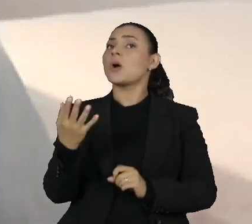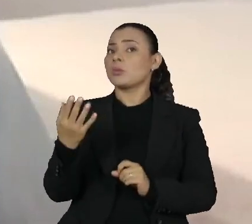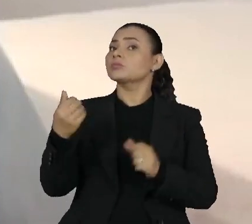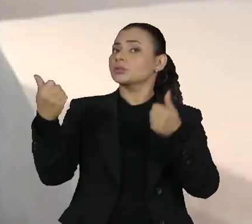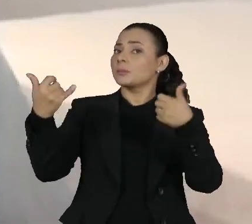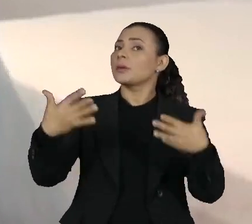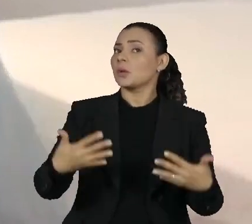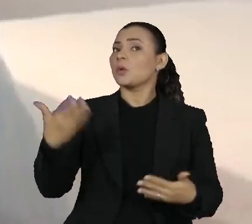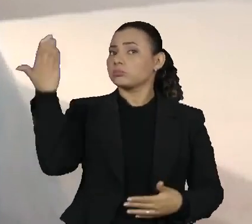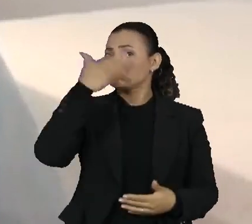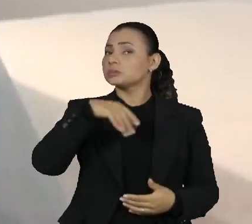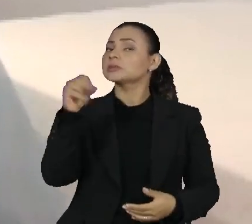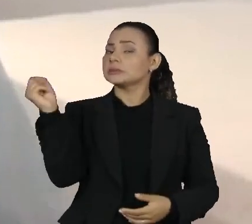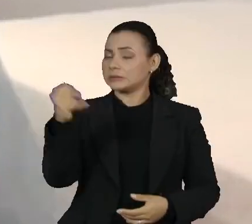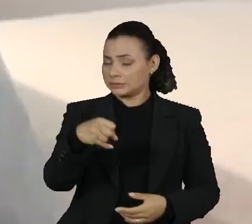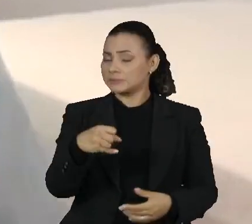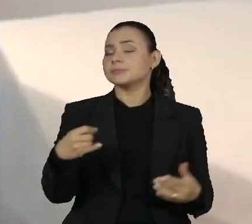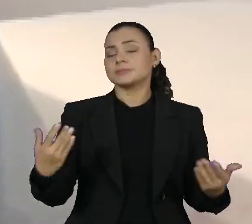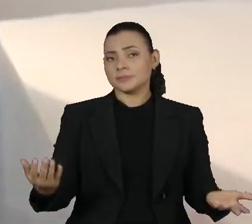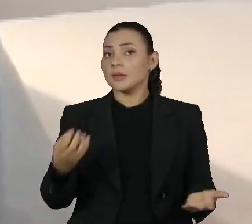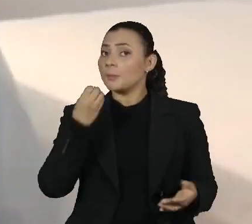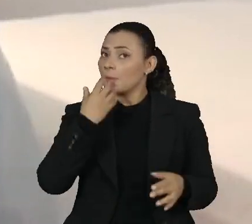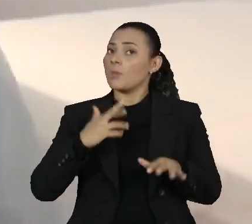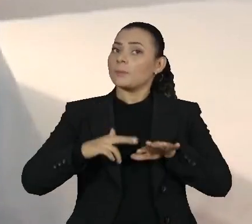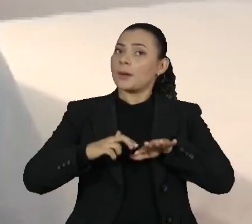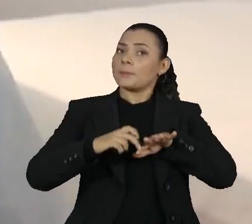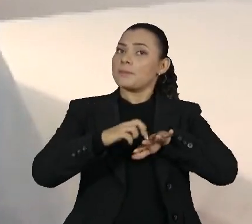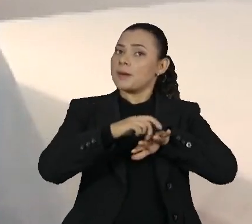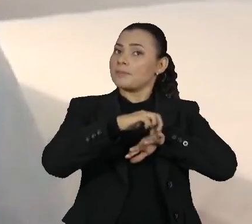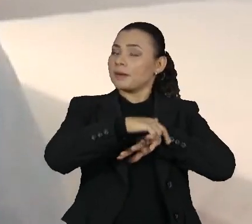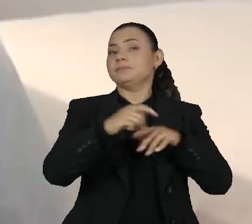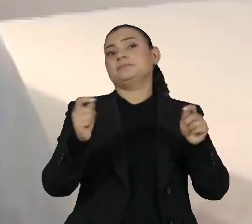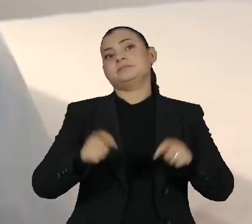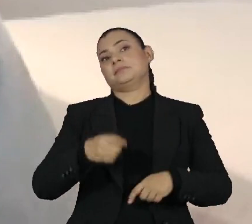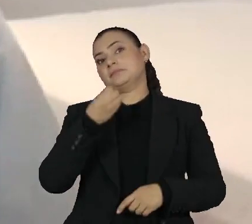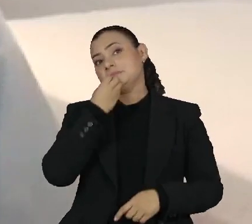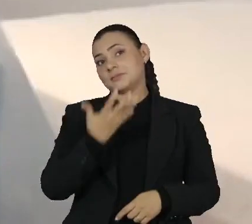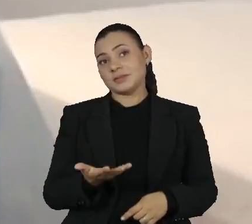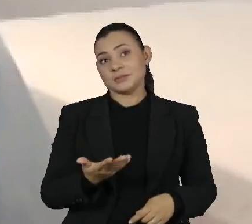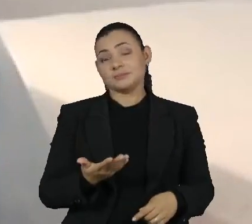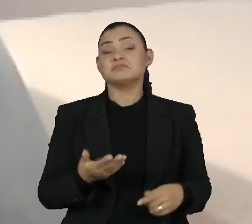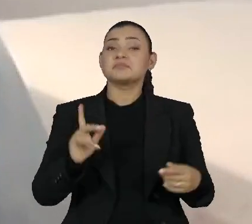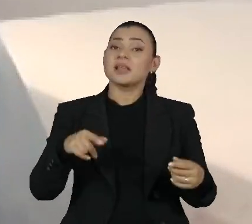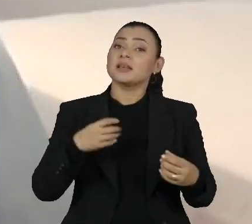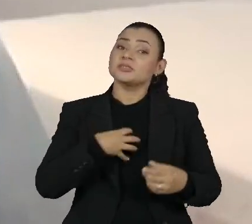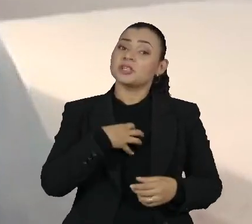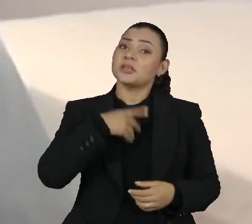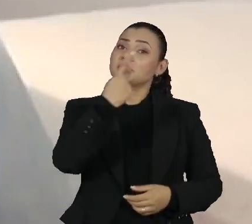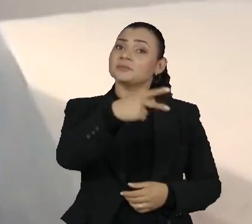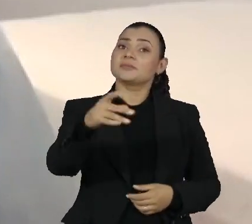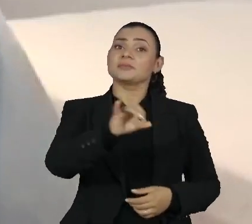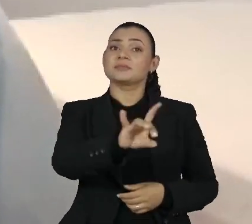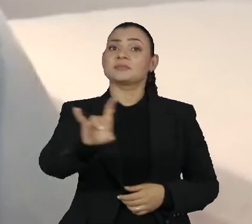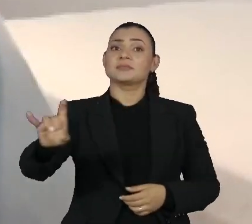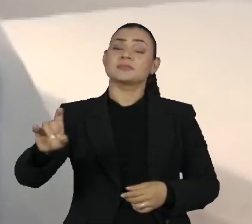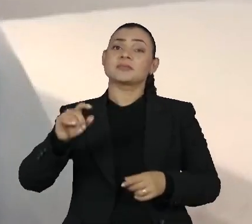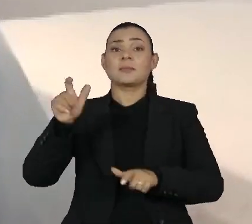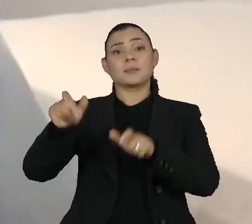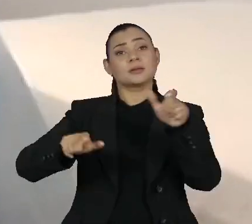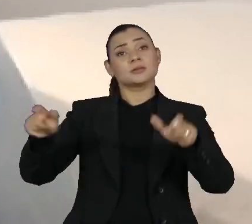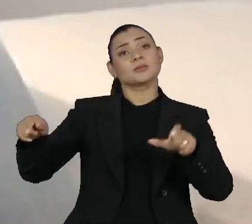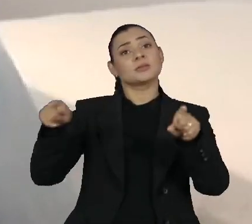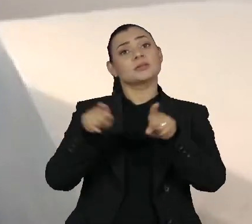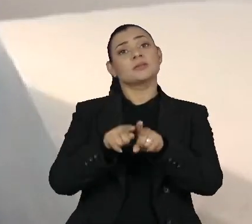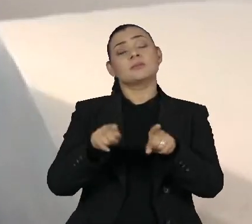demonstrado então é um é é uma atividade que pode ser indicada para as pessoas principalmente